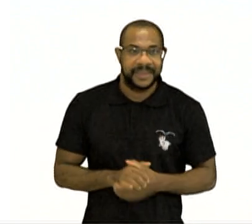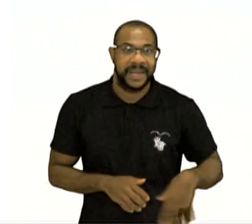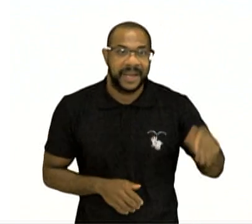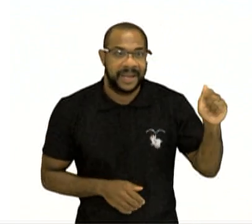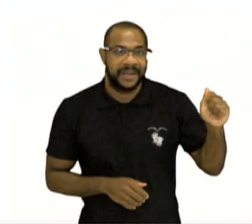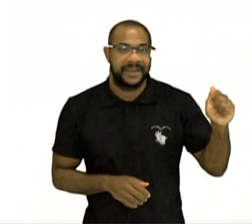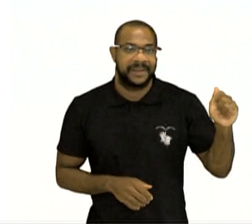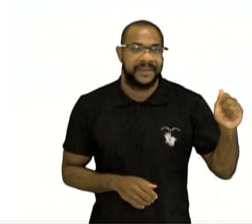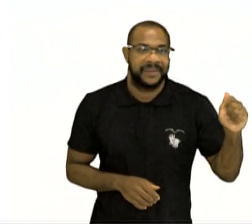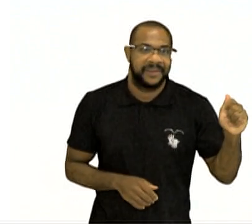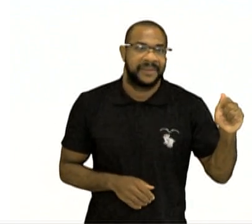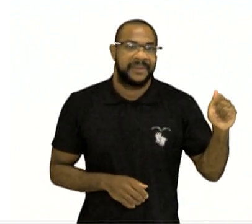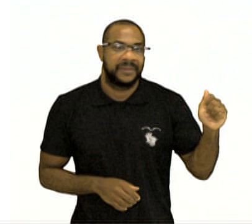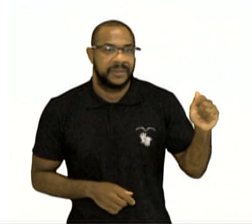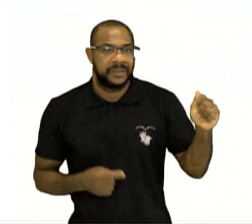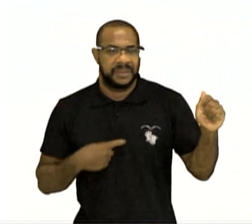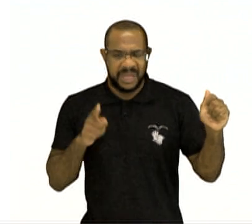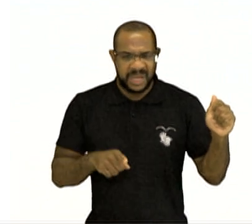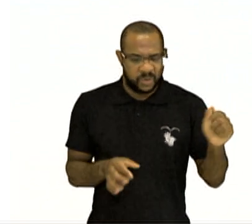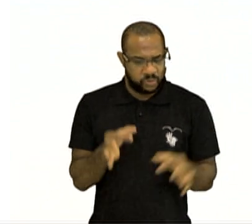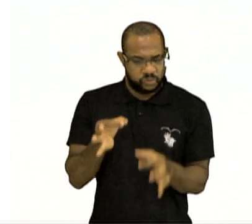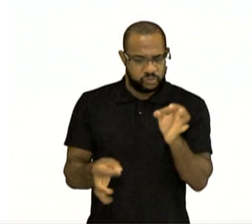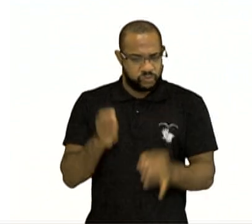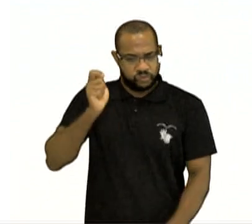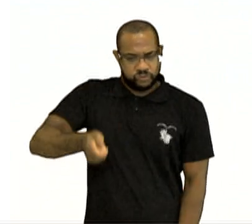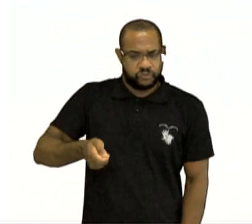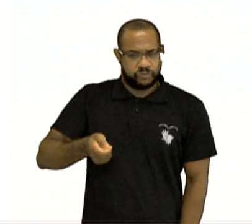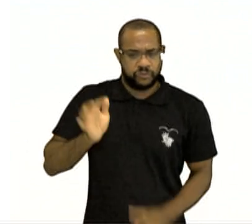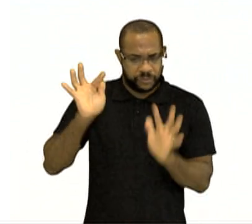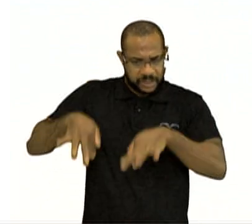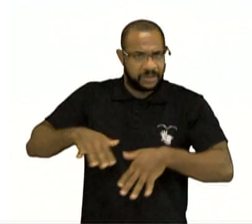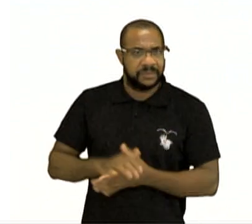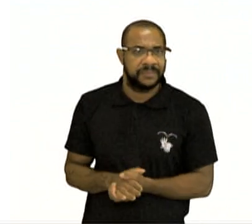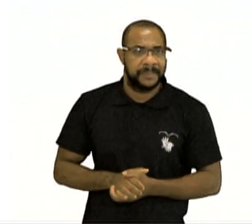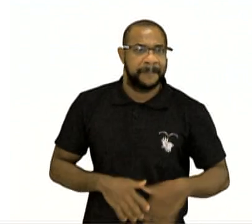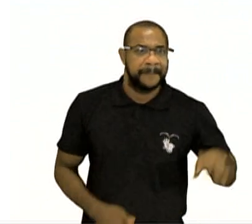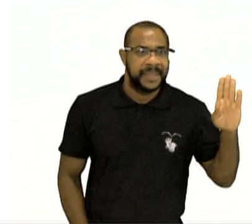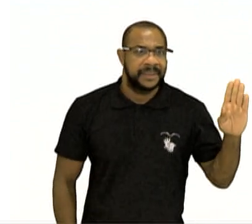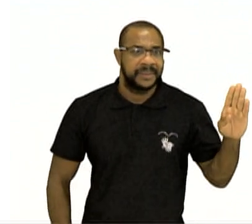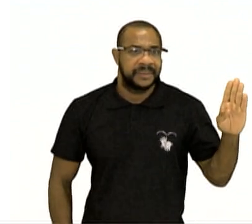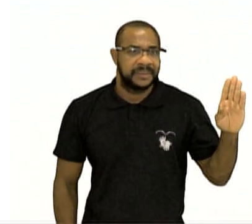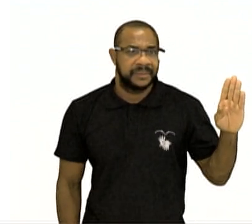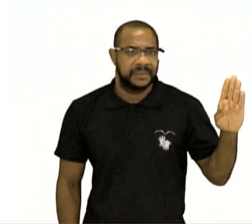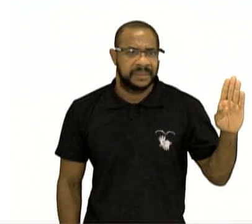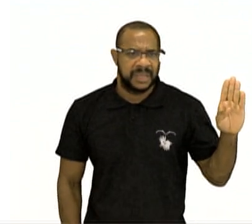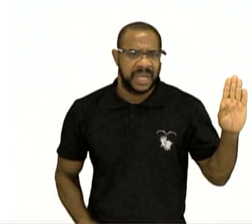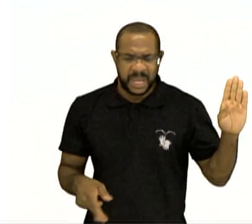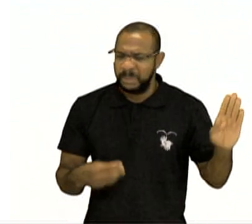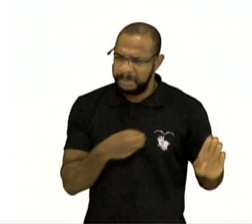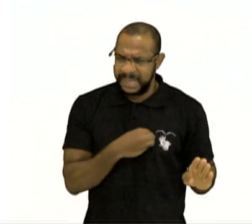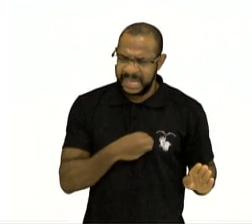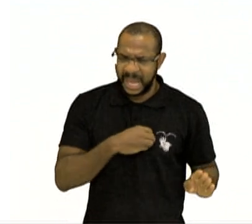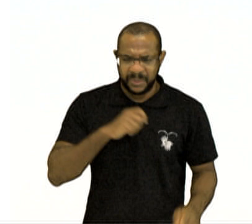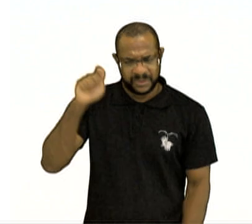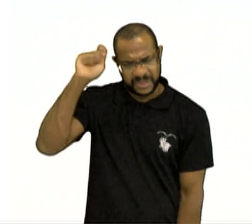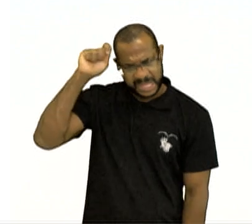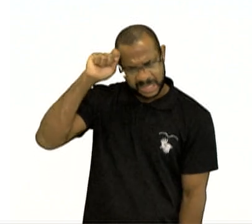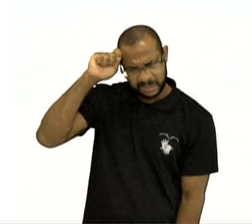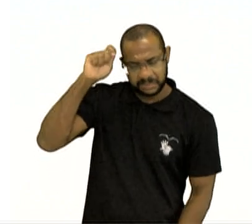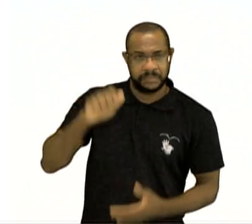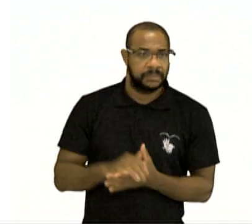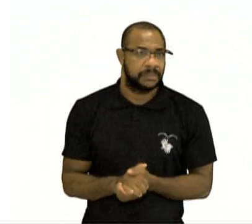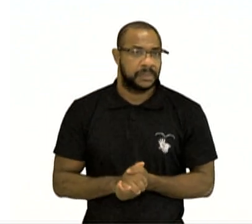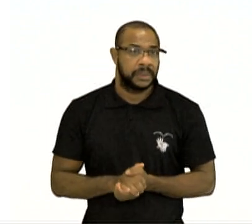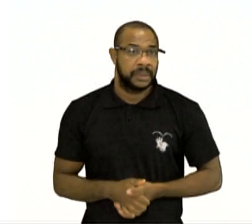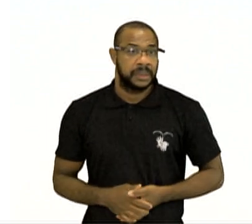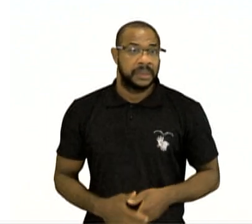A, simbolizava o juízo final. Letra B, o pecado de Adão.